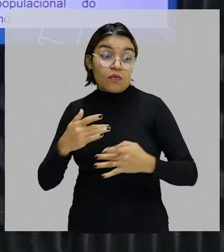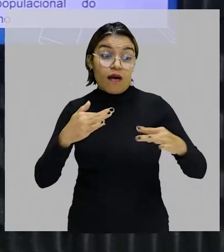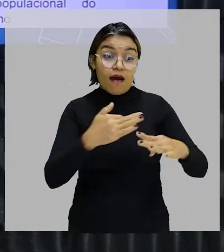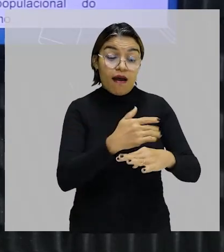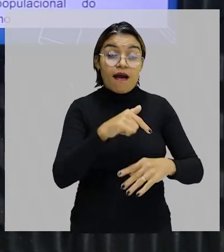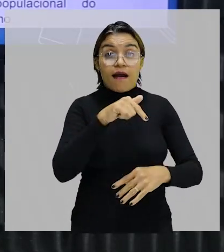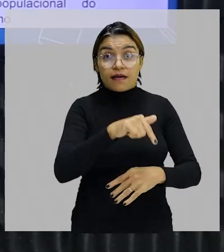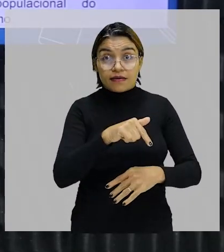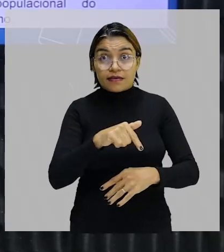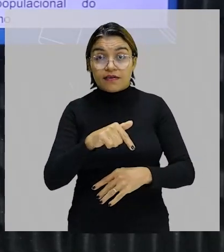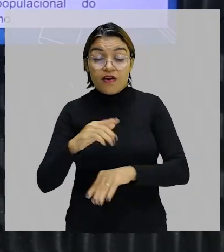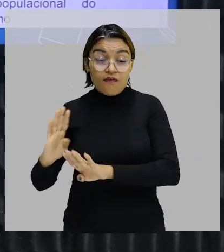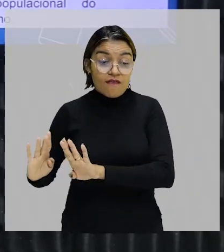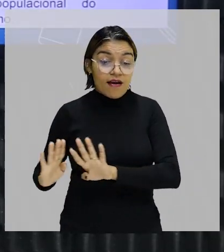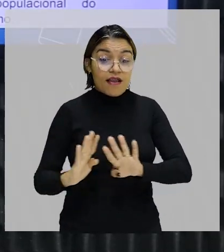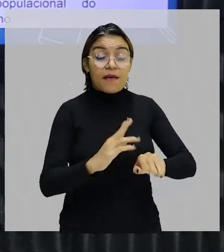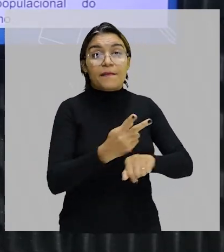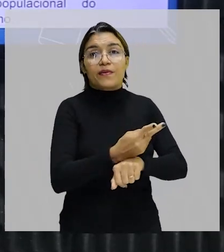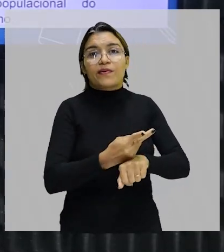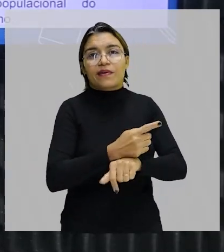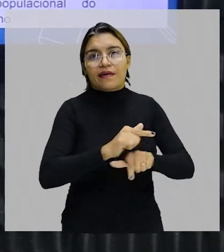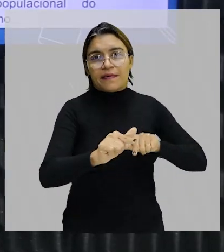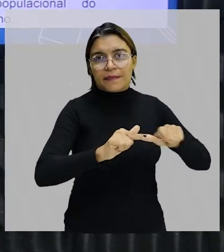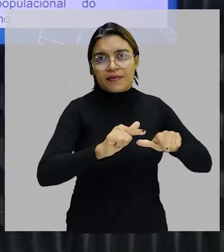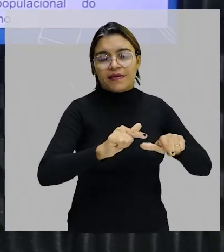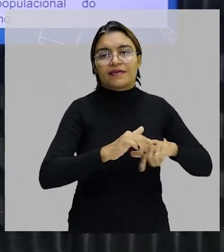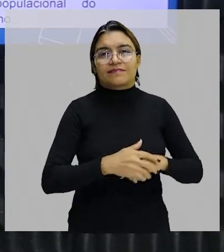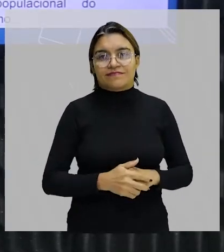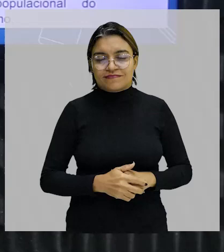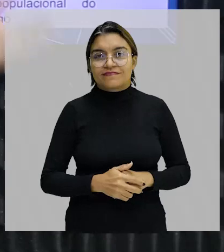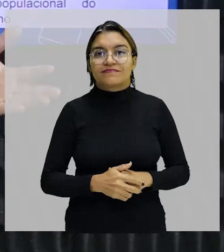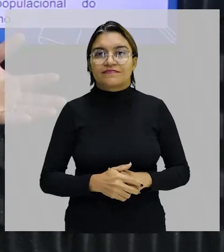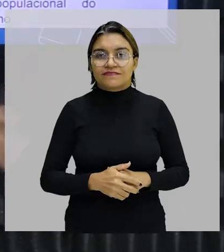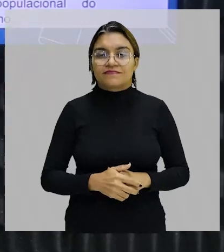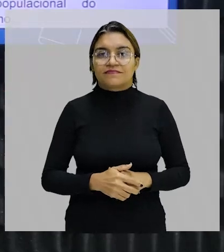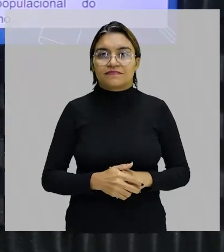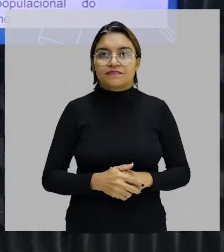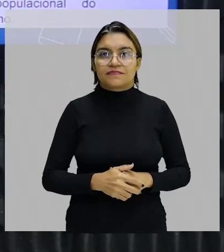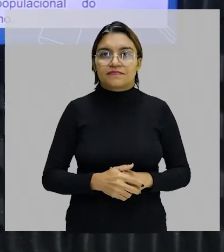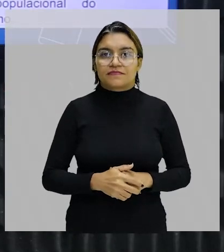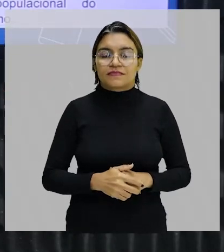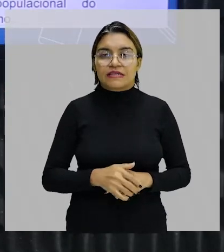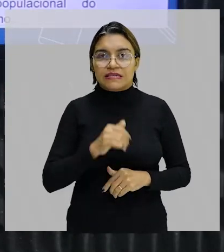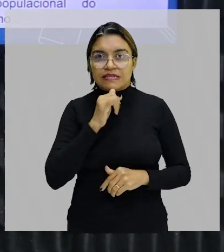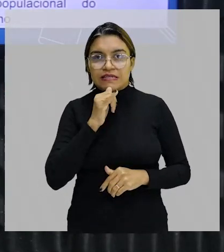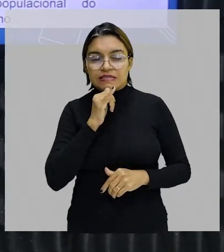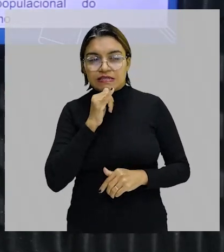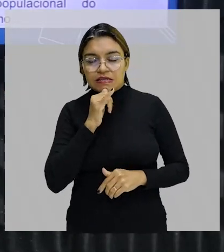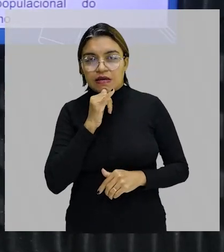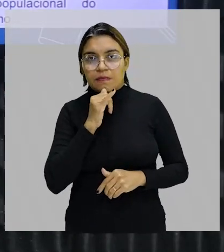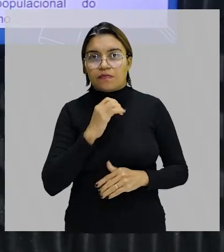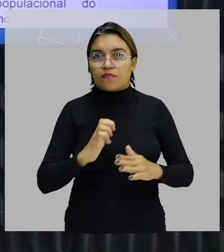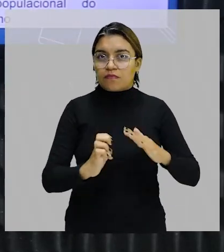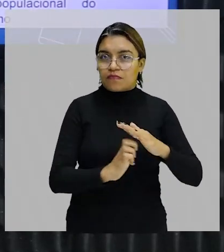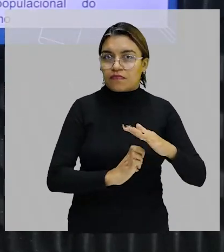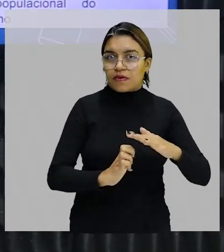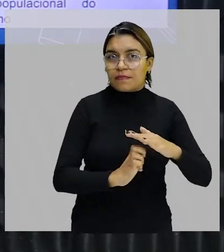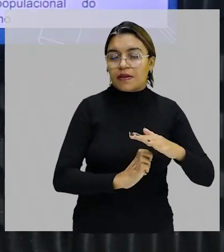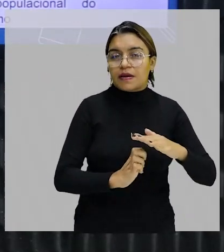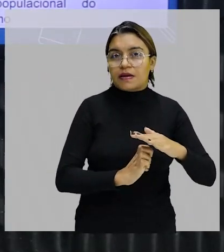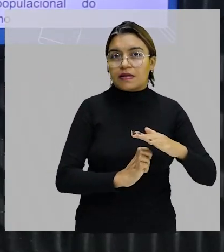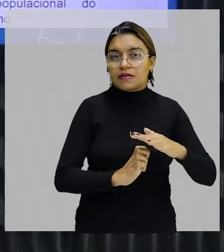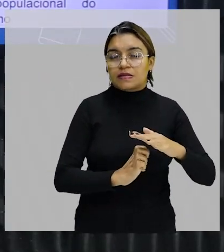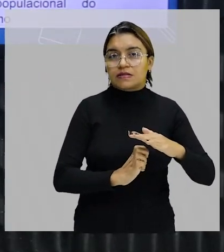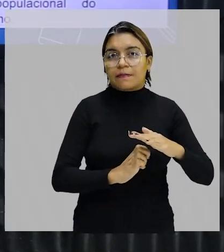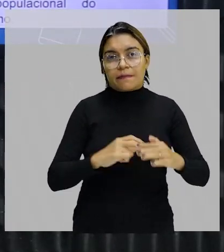vai se procurar essa sobrevivência, entrando no mercado de trabalho, principalmente aí no trabalho informal também, tá certo? Principalmente